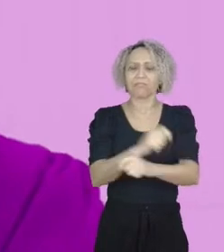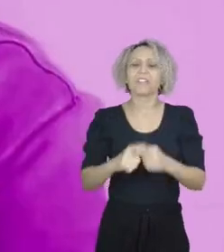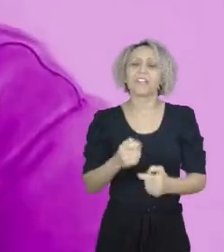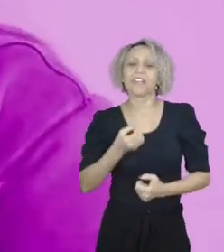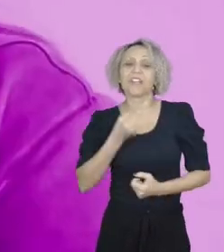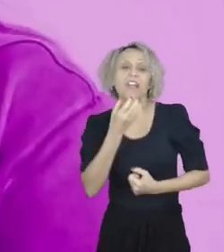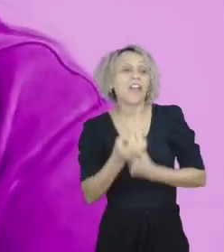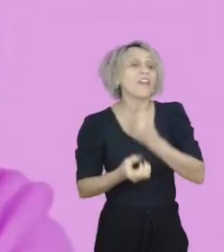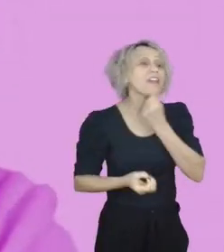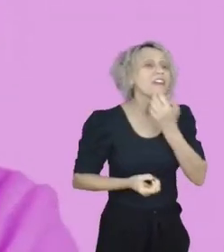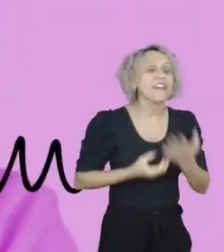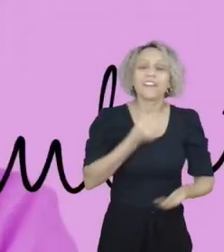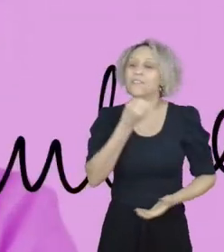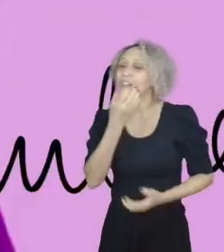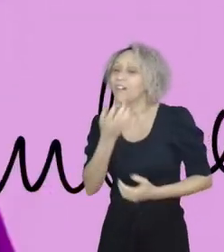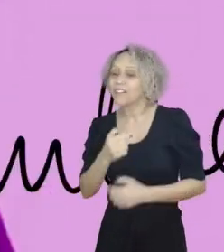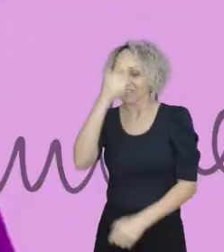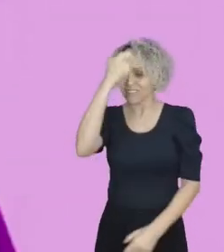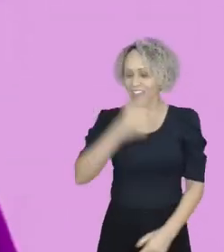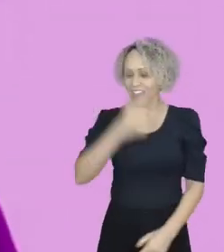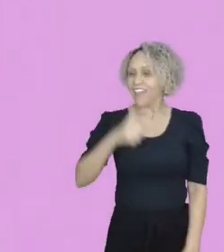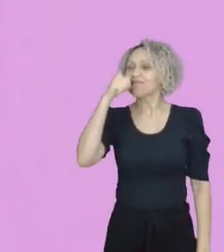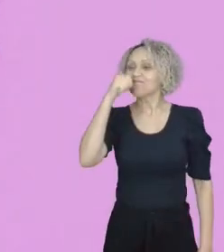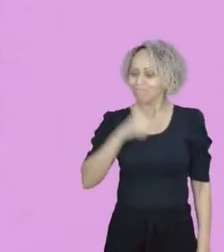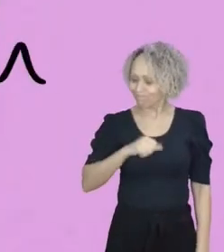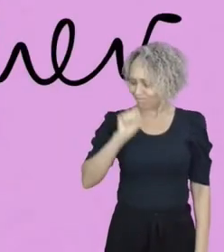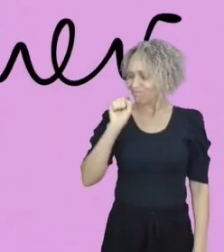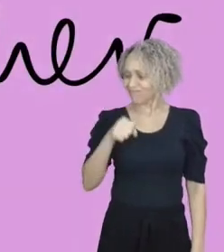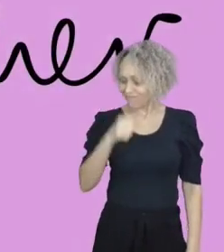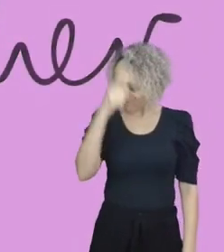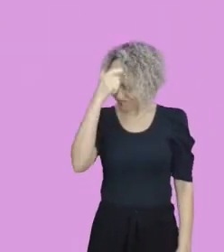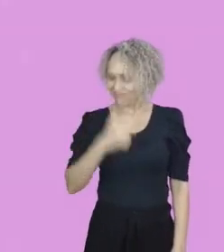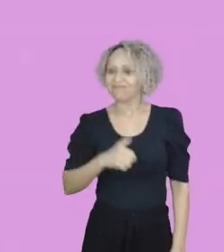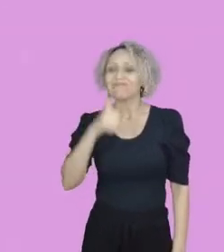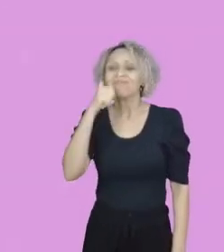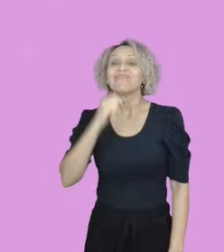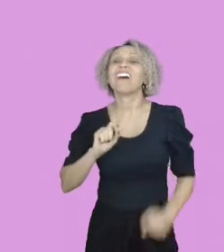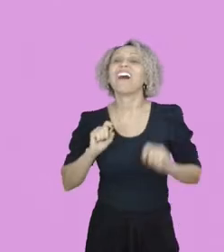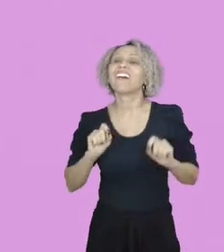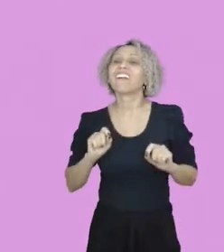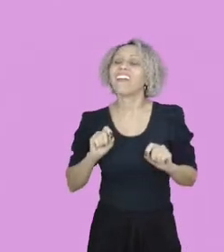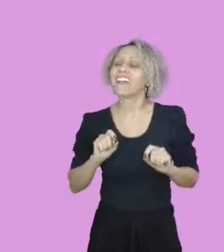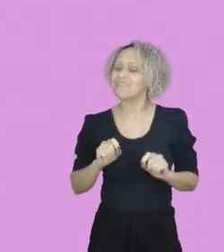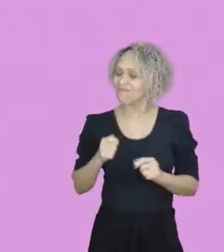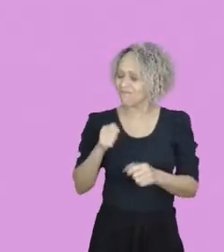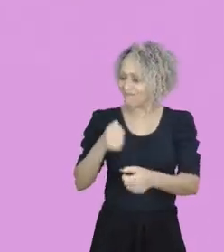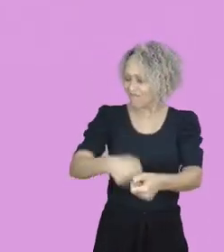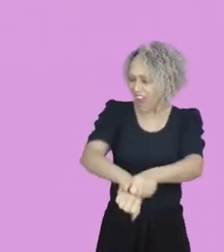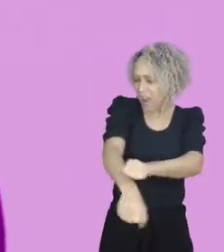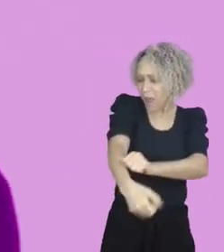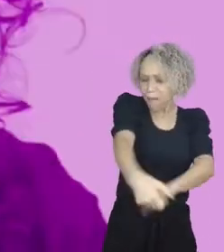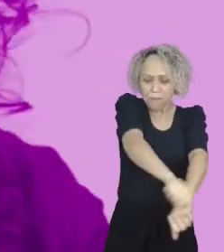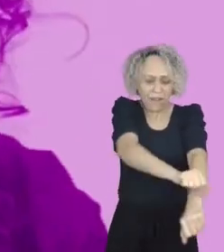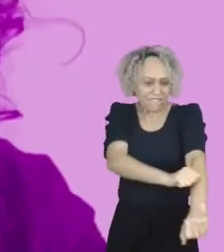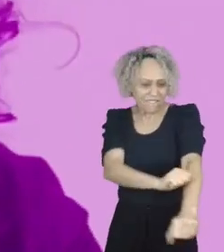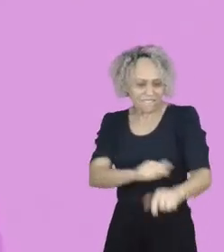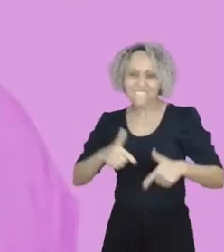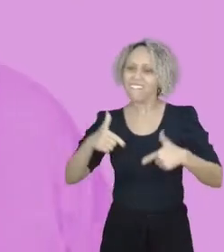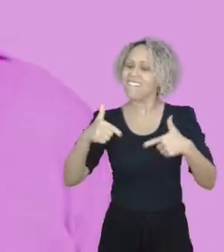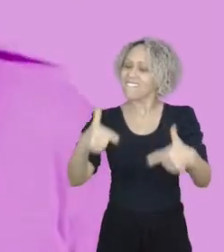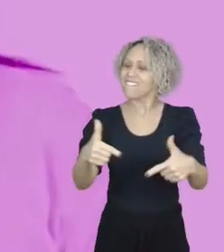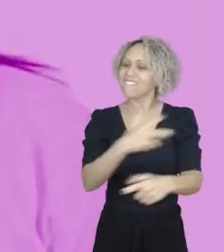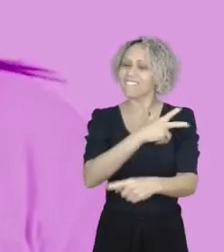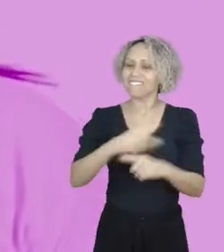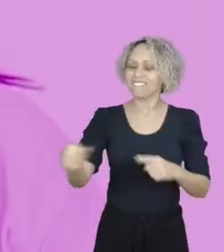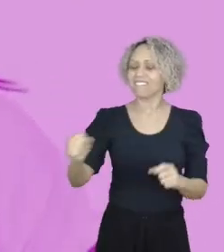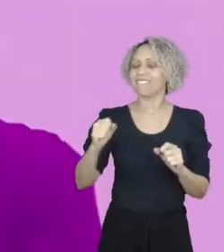Porque eu sou mulher pra fazer acontecer.